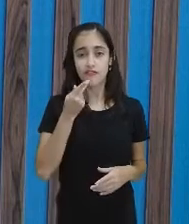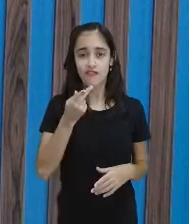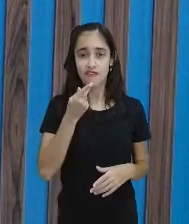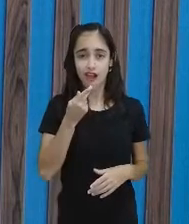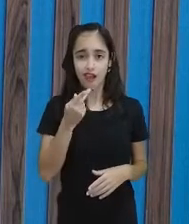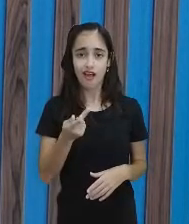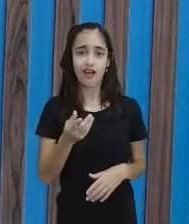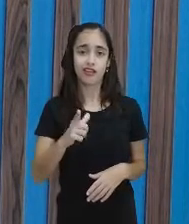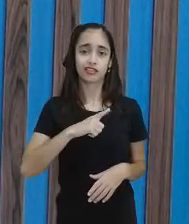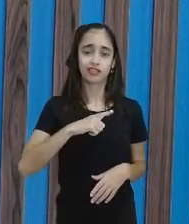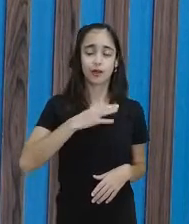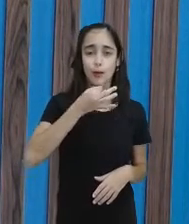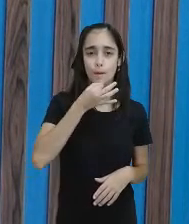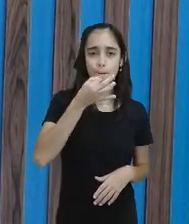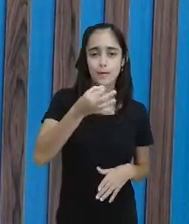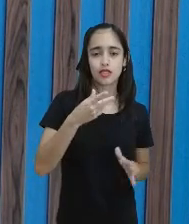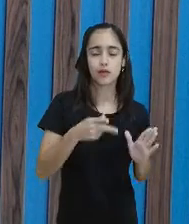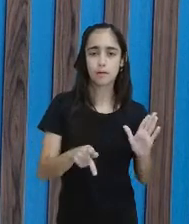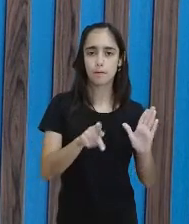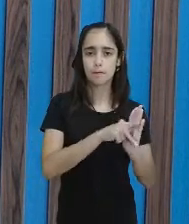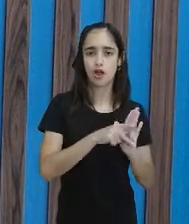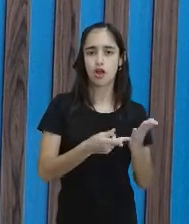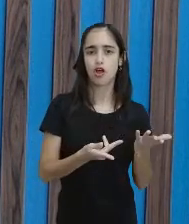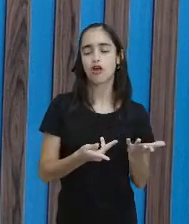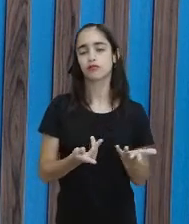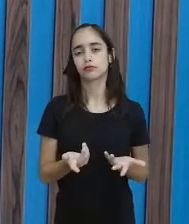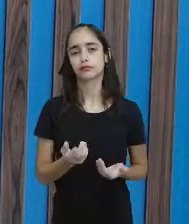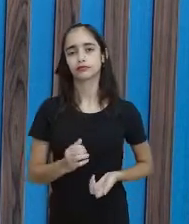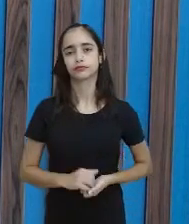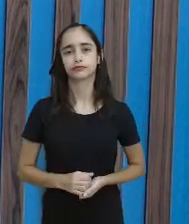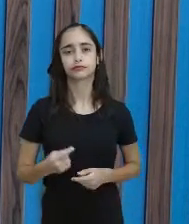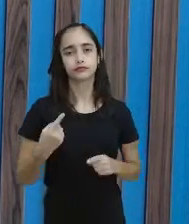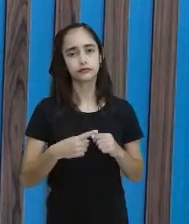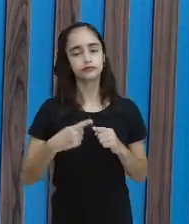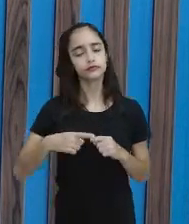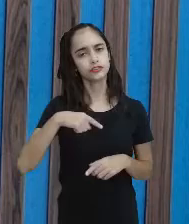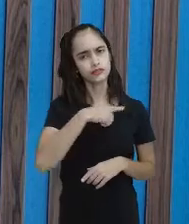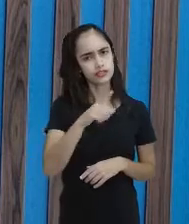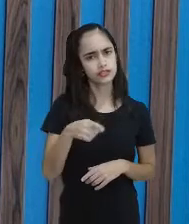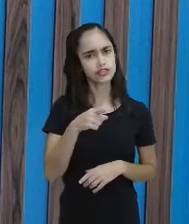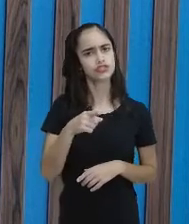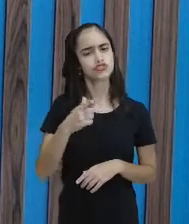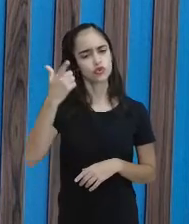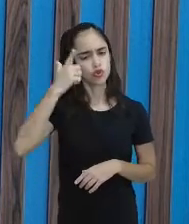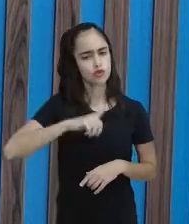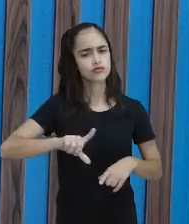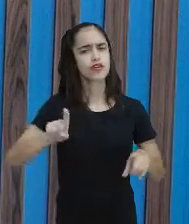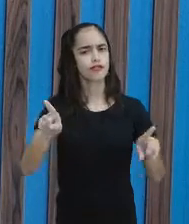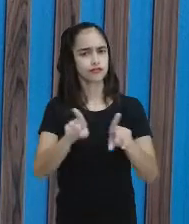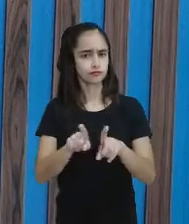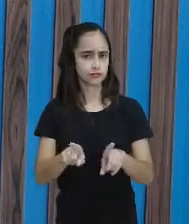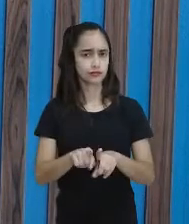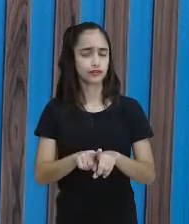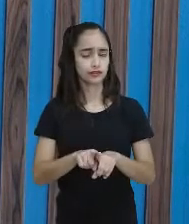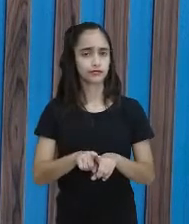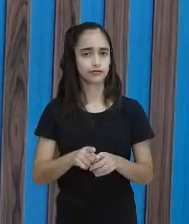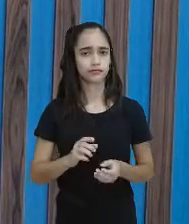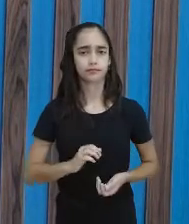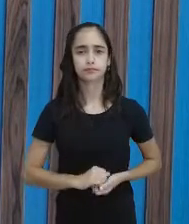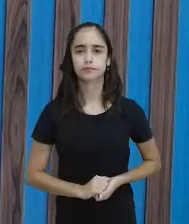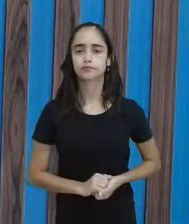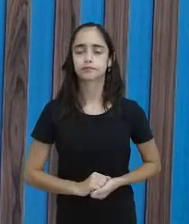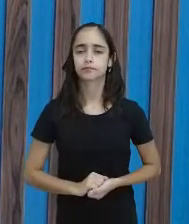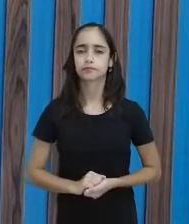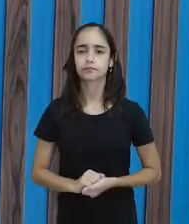distribuir melhor, vamos criar mais projetos, porque vocês têm esse poder também, né? A gente só tem que saber como usar.